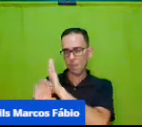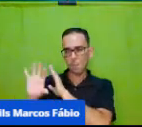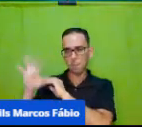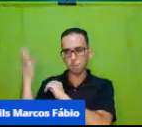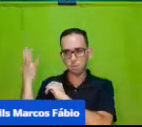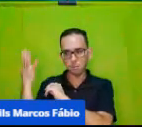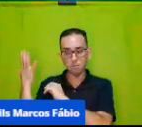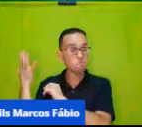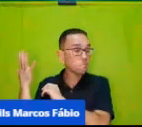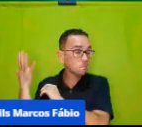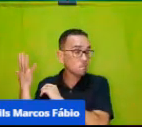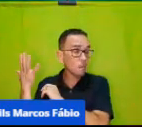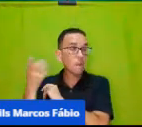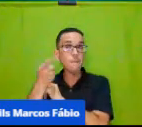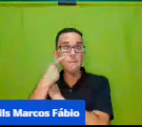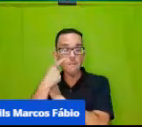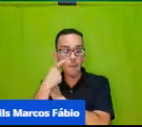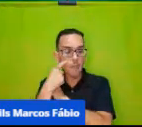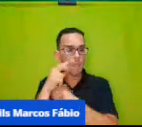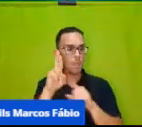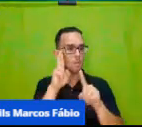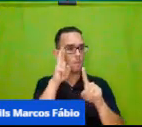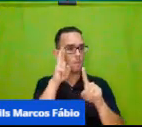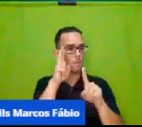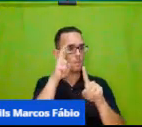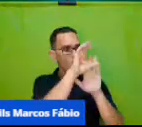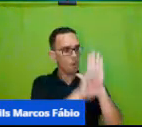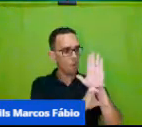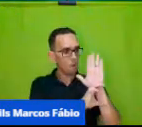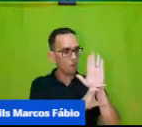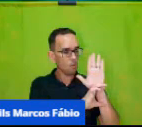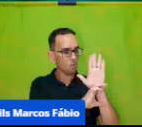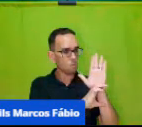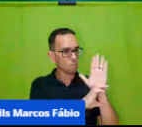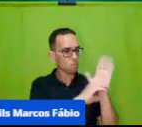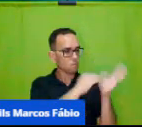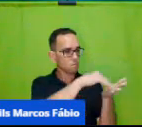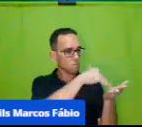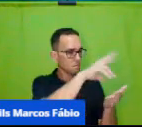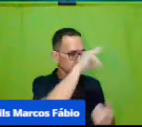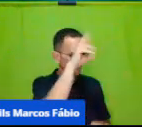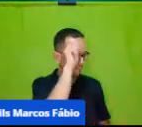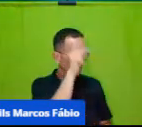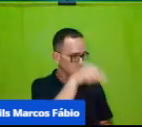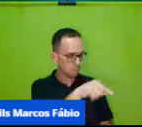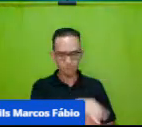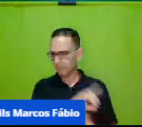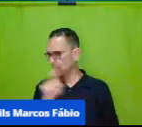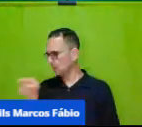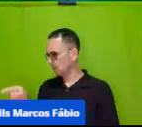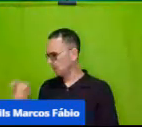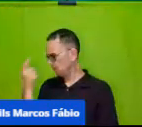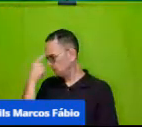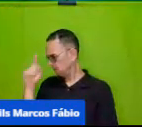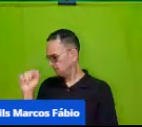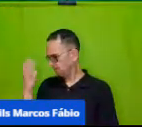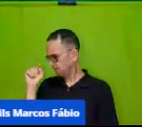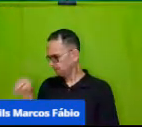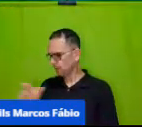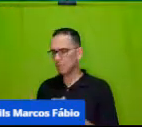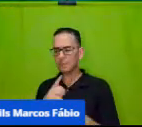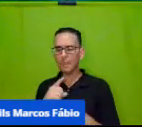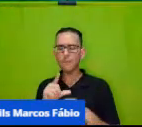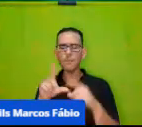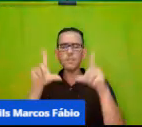nós olharmos o referencial curricular da REME e o referencial curricular circunstancial, nós reduzimos cerca de